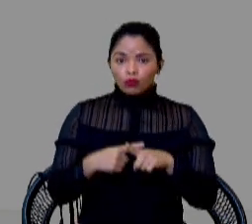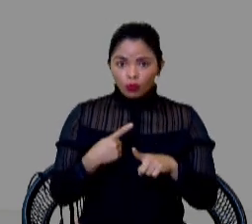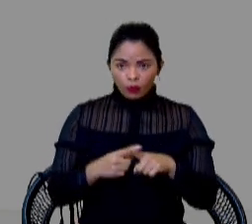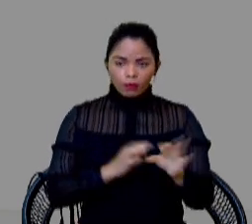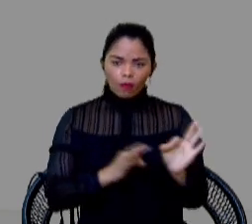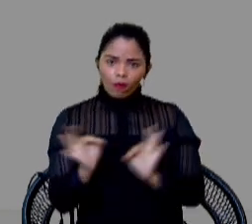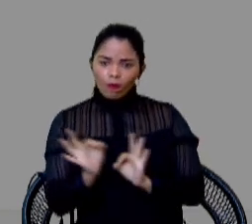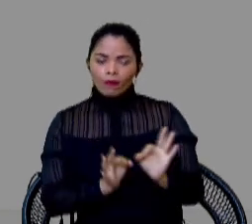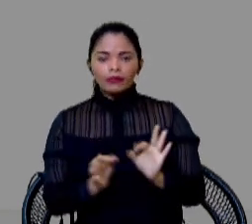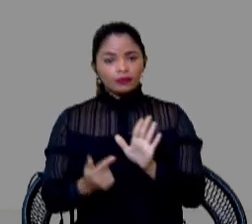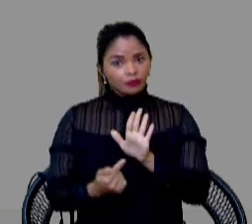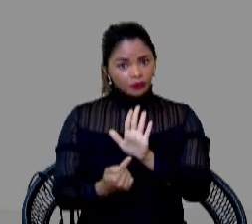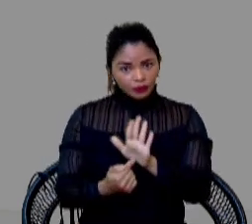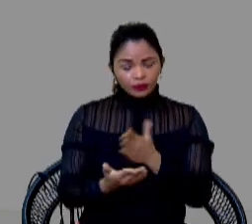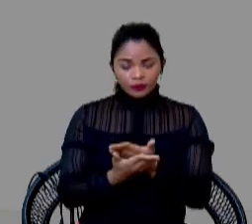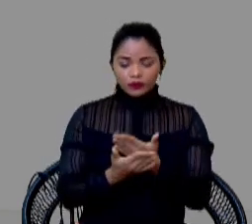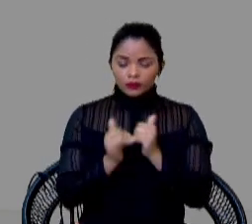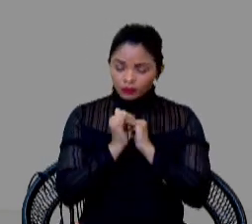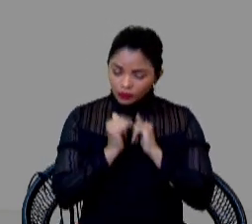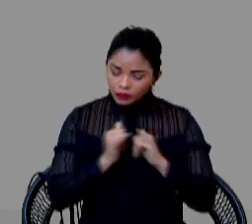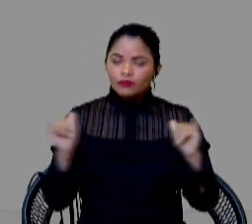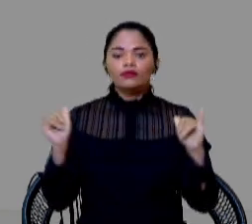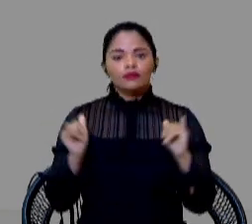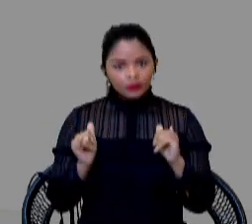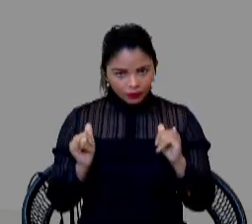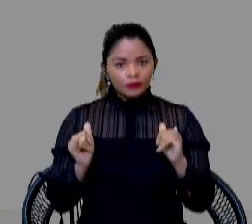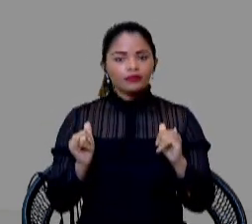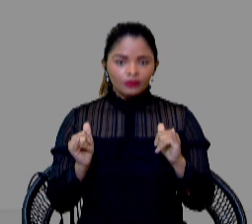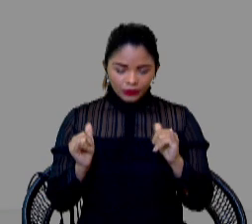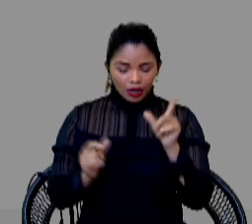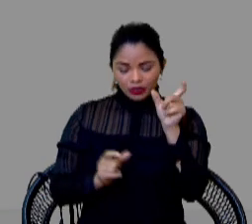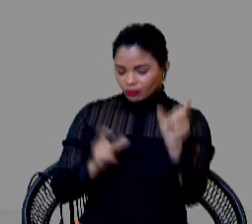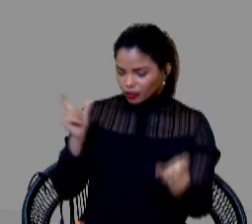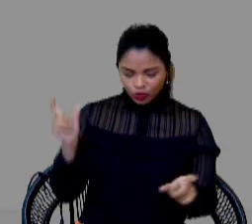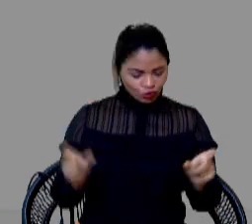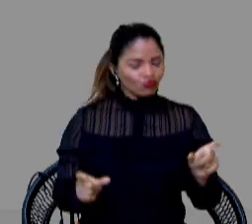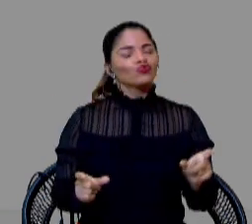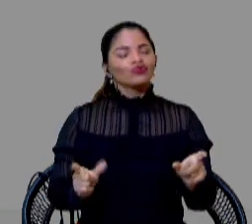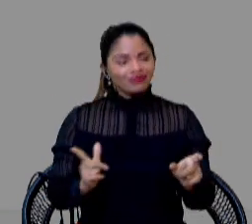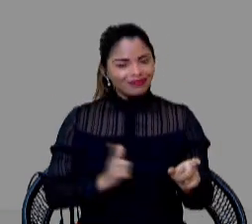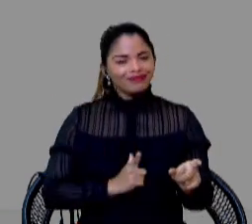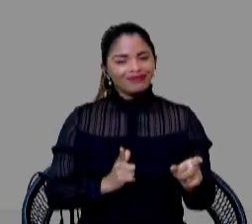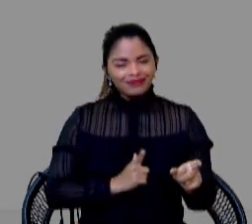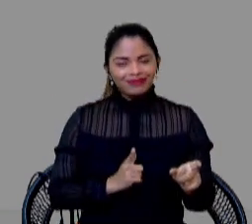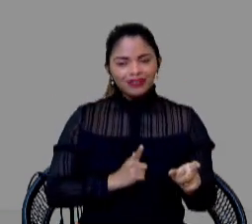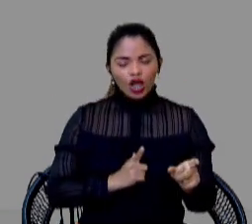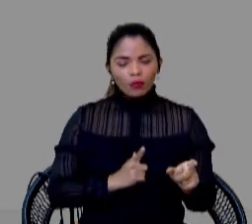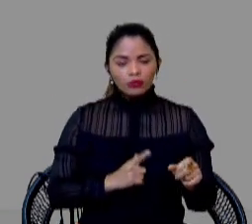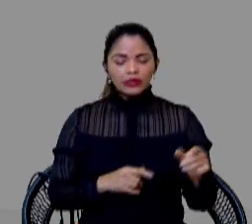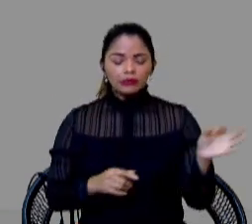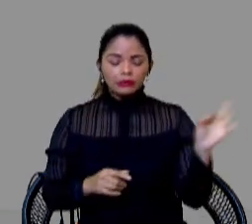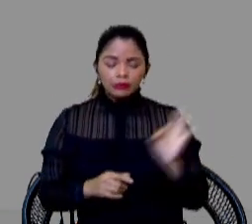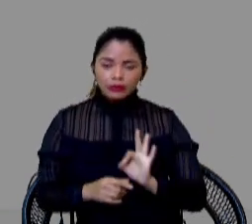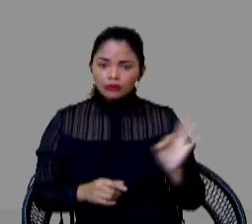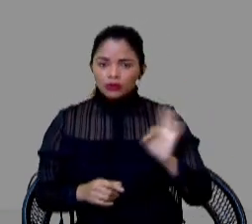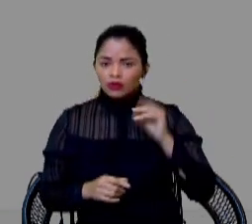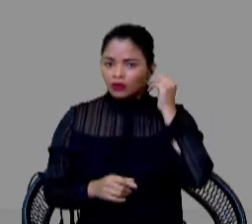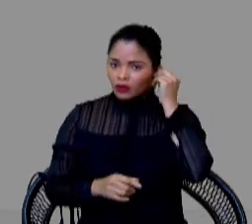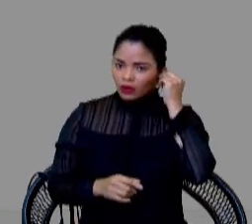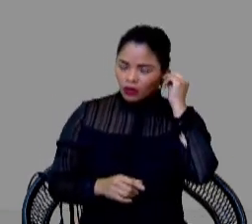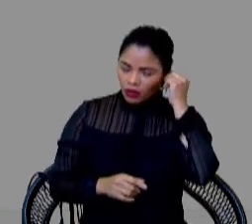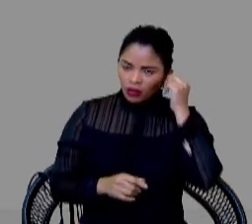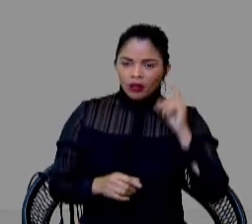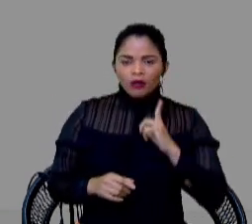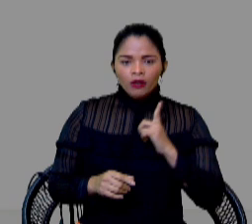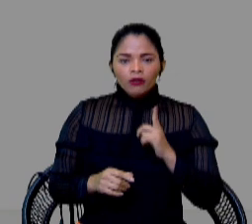fazer o quê? Mostrar o seu anúncio para pessoas que têm mais probabilidade, têm mais